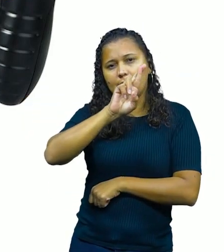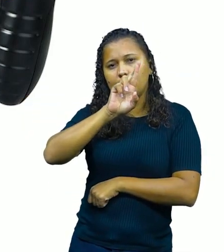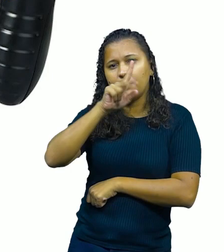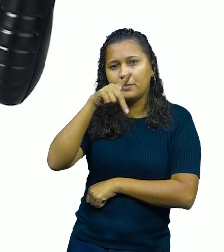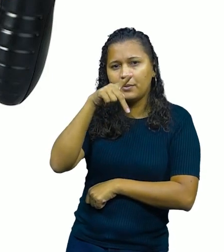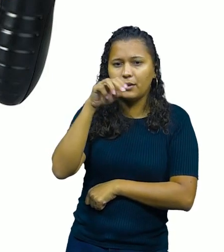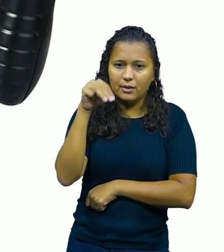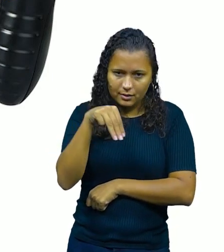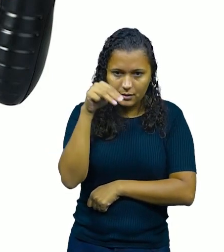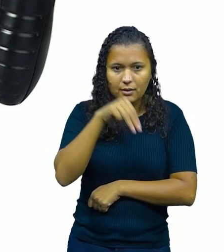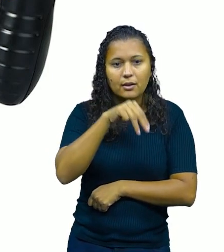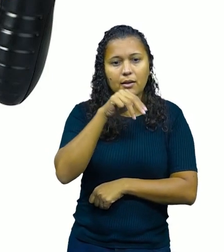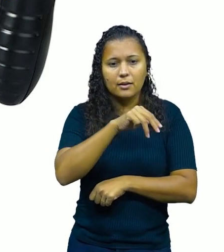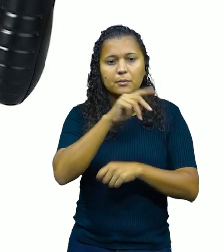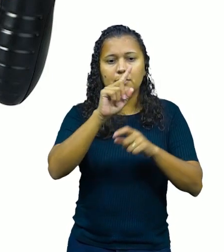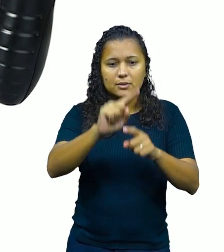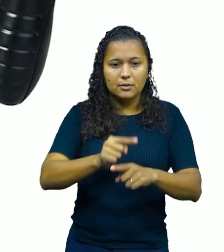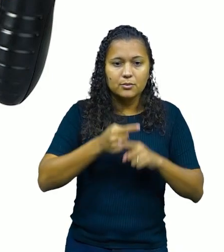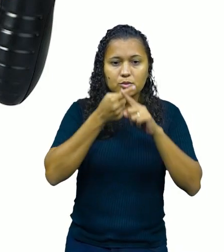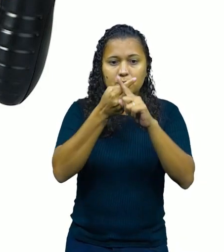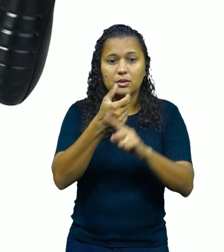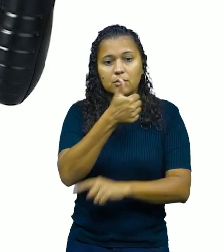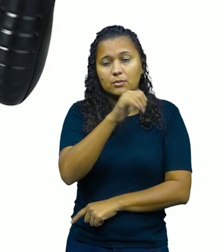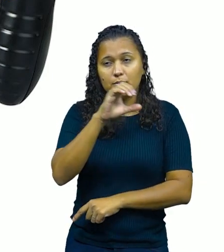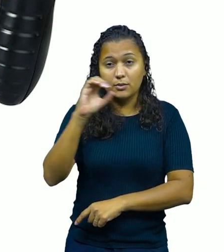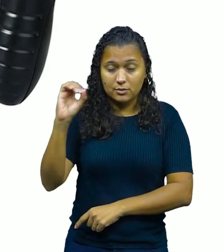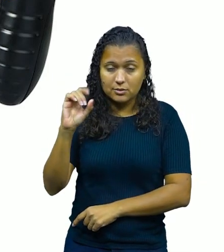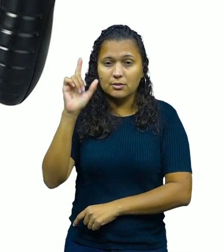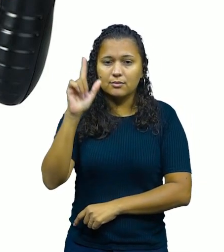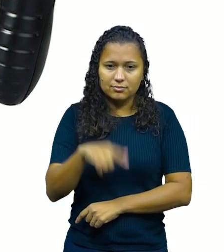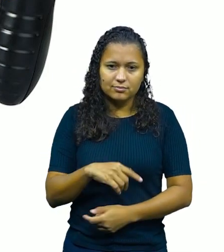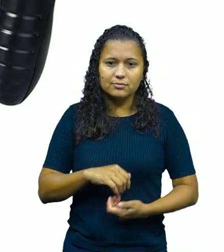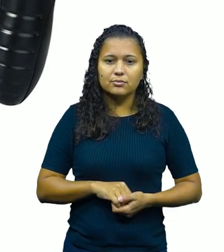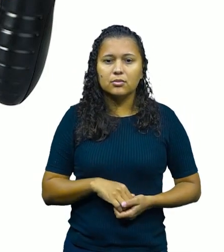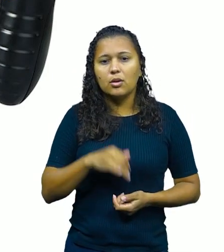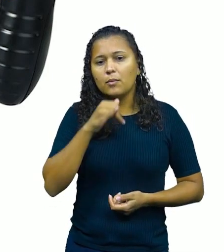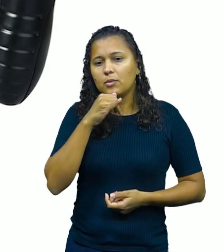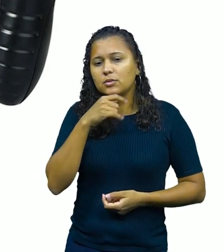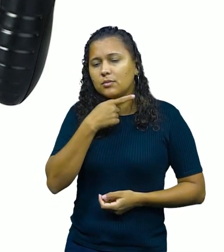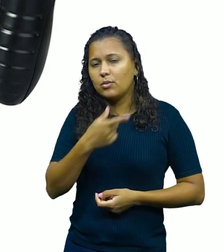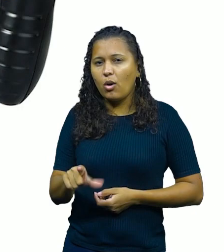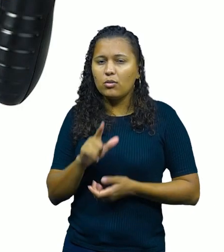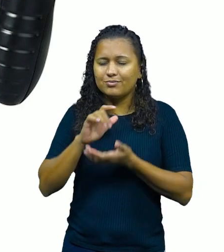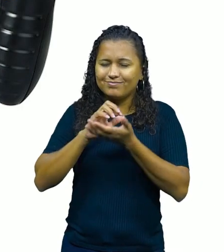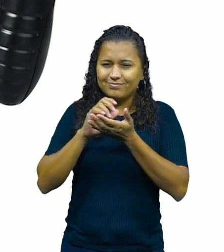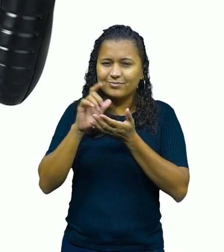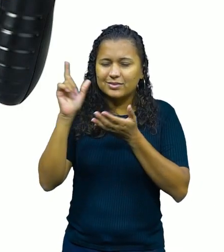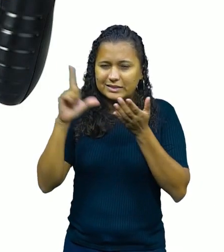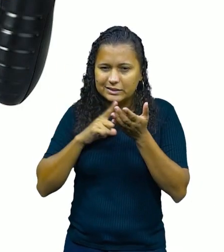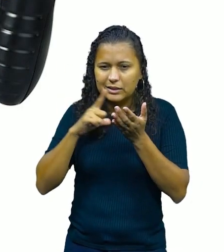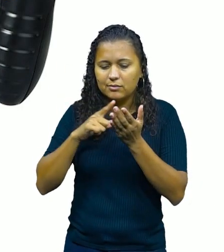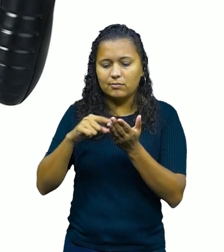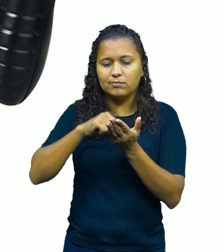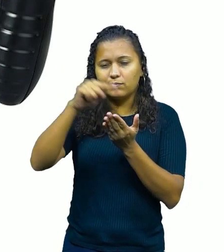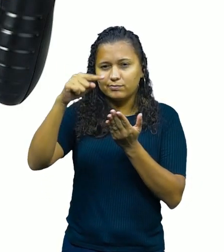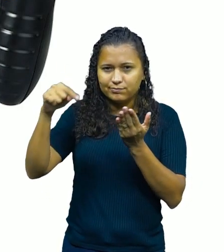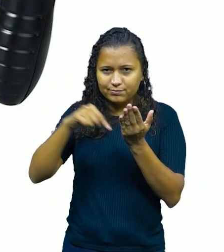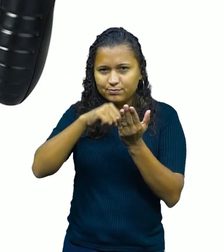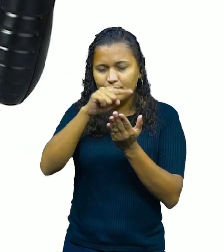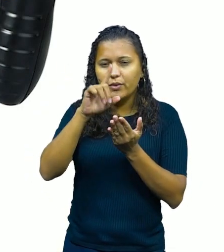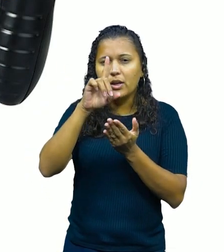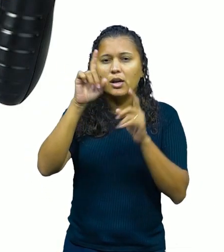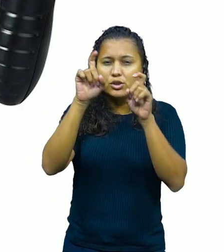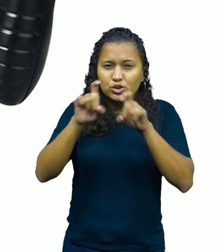RPM sendo multiplicado por 100, né, aqui dentro da escala de 100. Aqui uma versão digitalizada que a gente encontra aí,